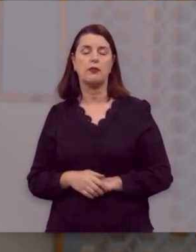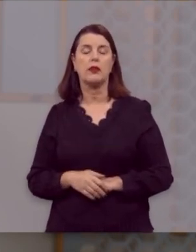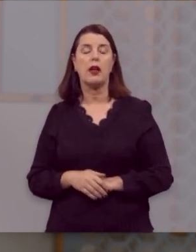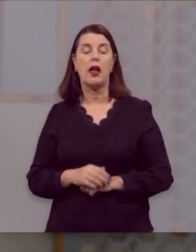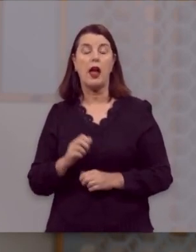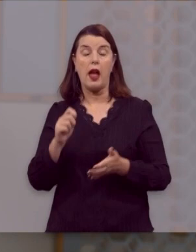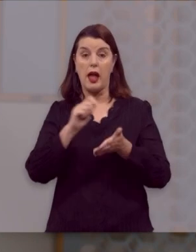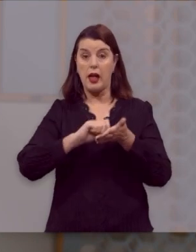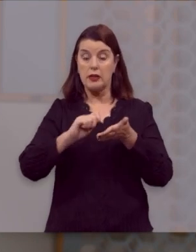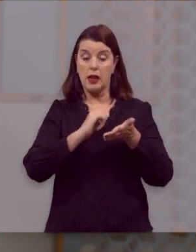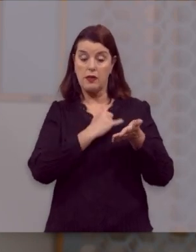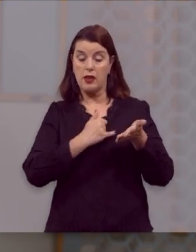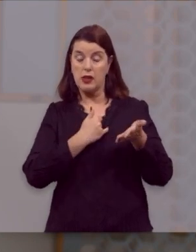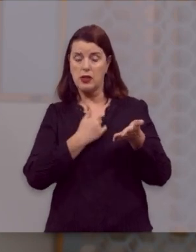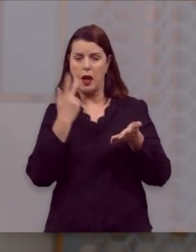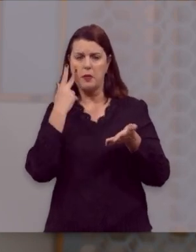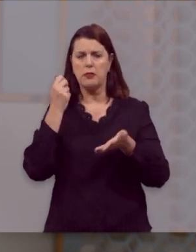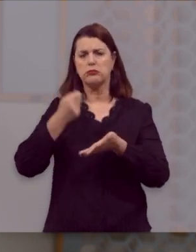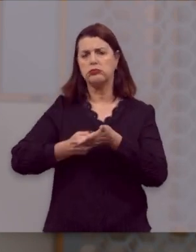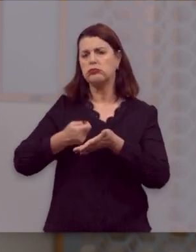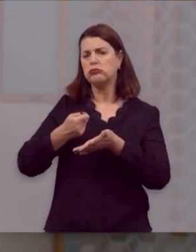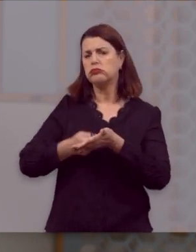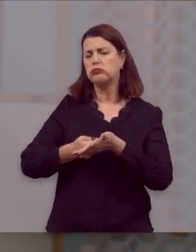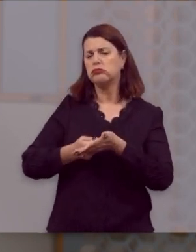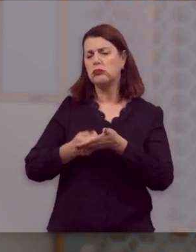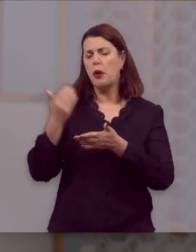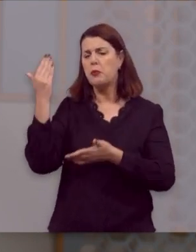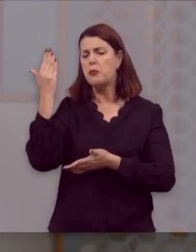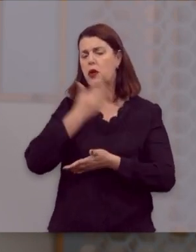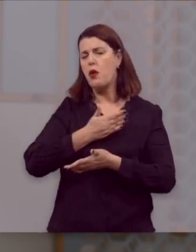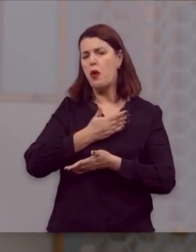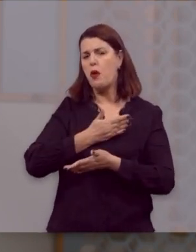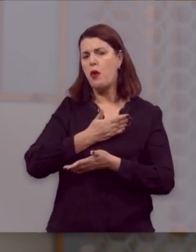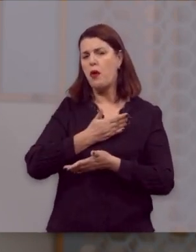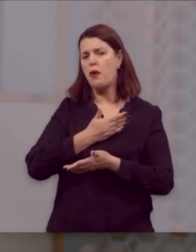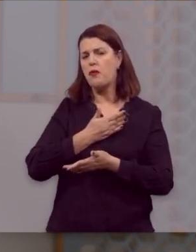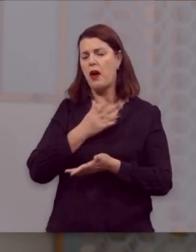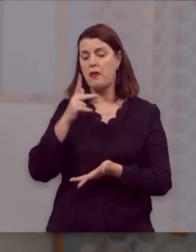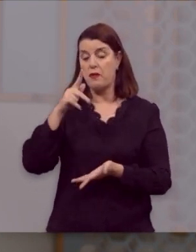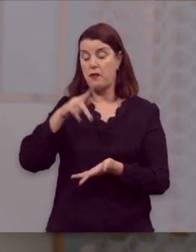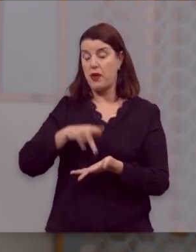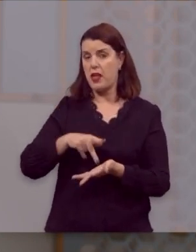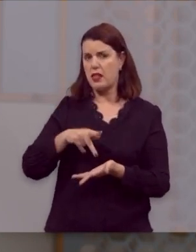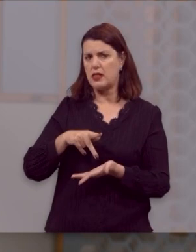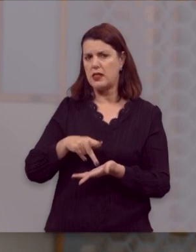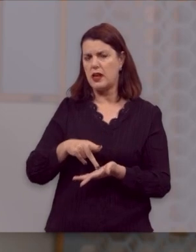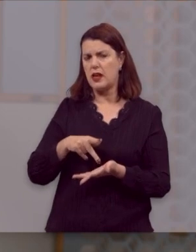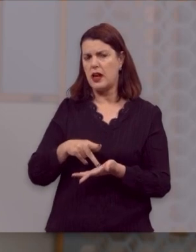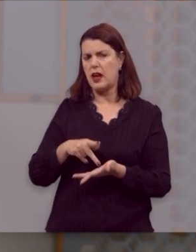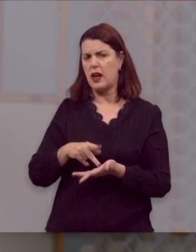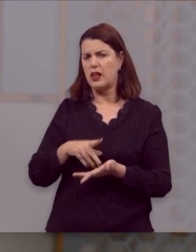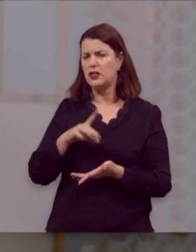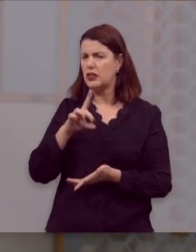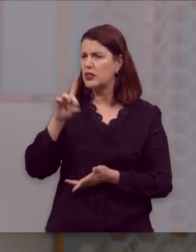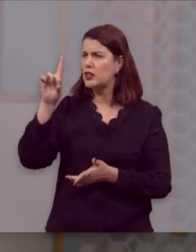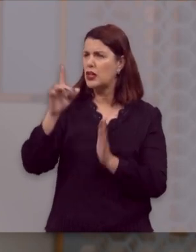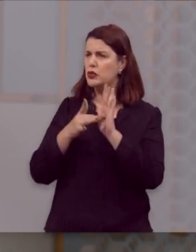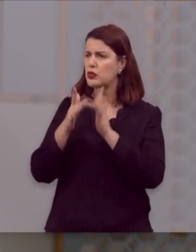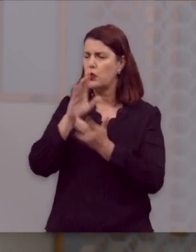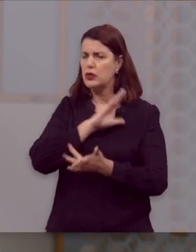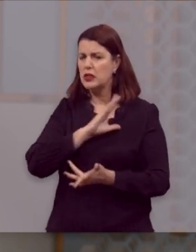evangelho para defender uma tese, provar a verdadeira divindade de